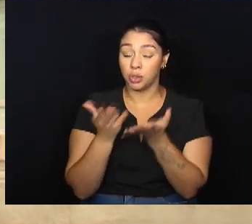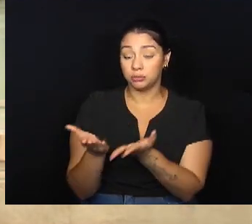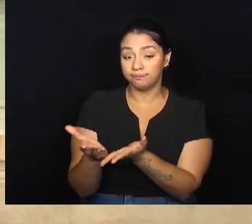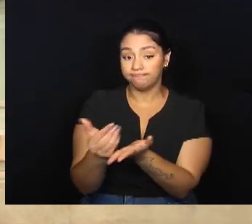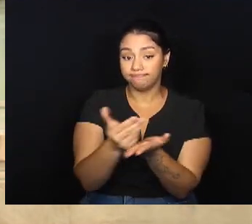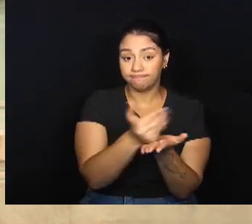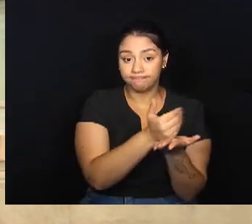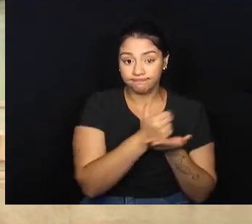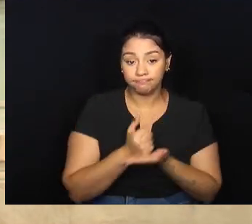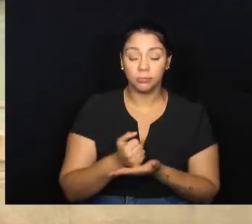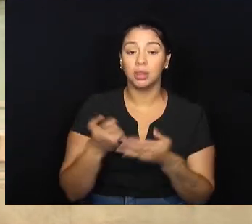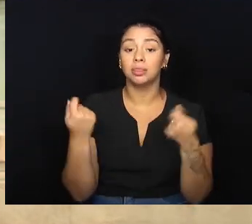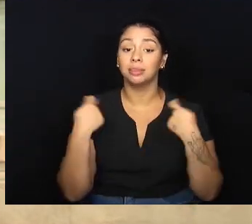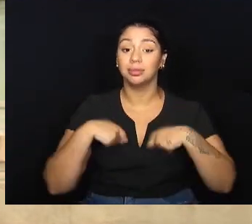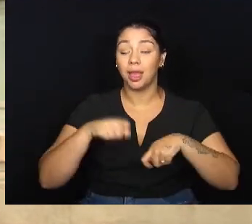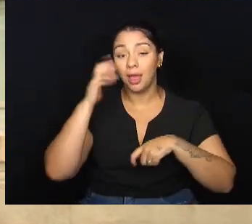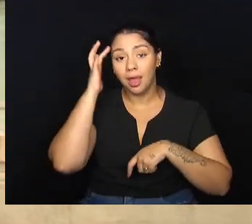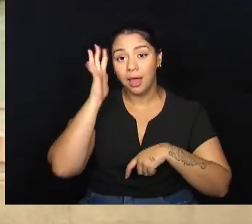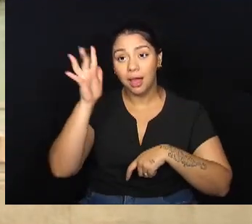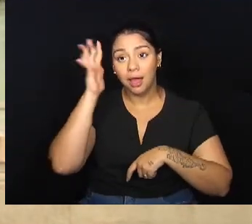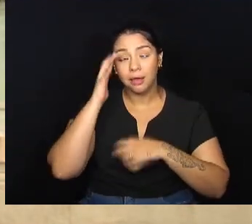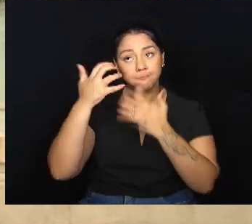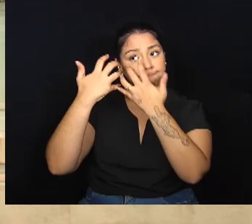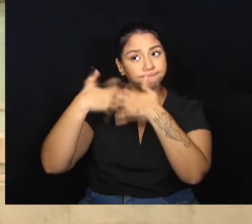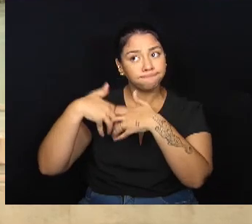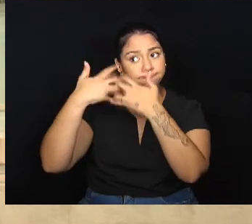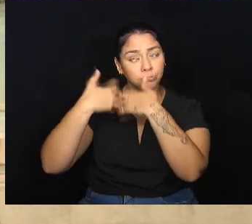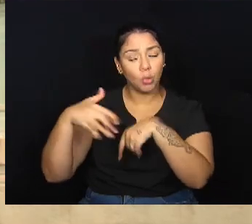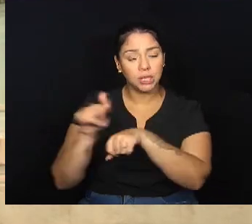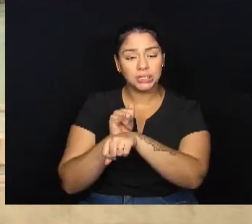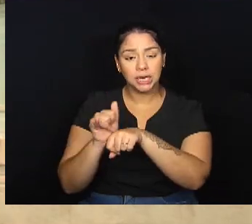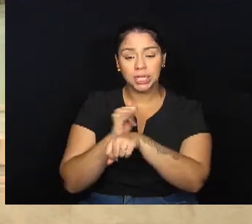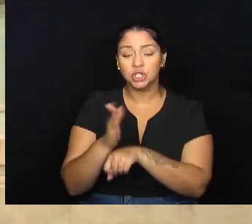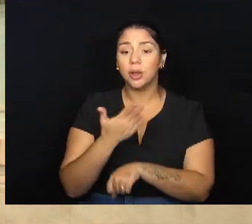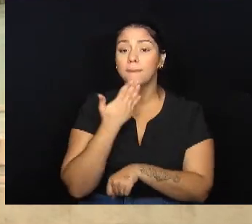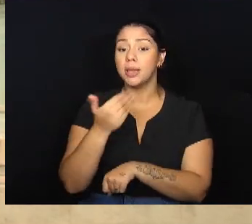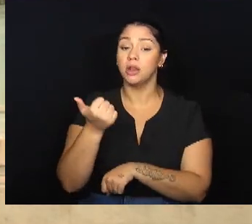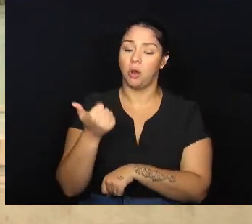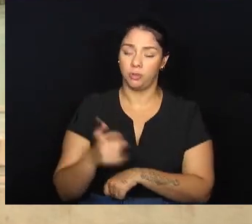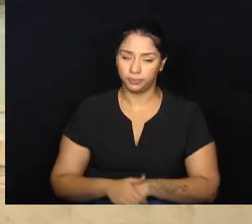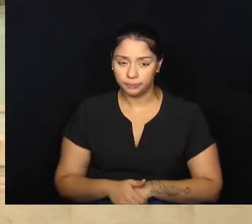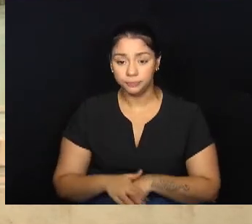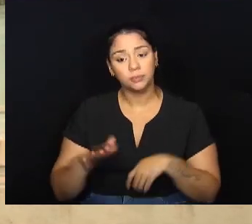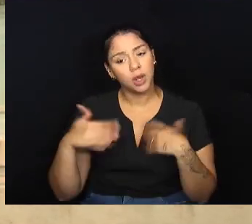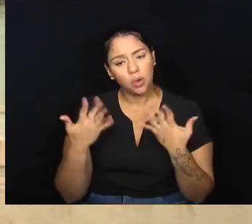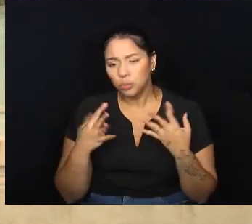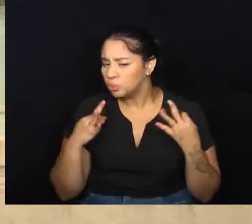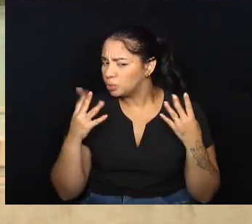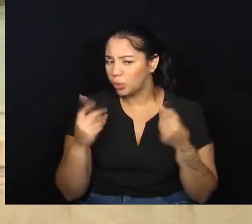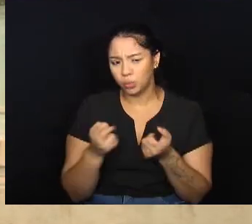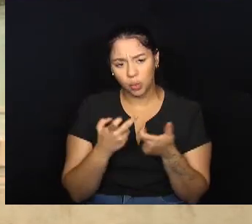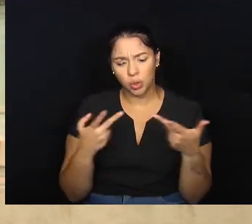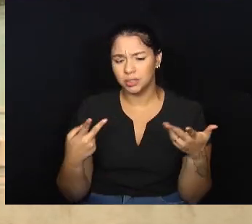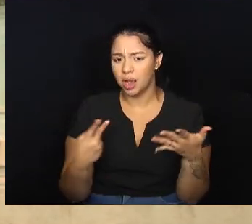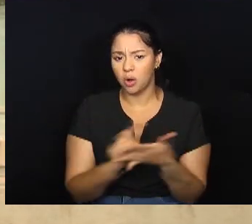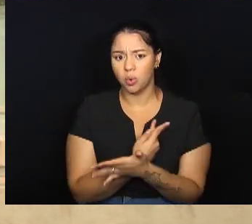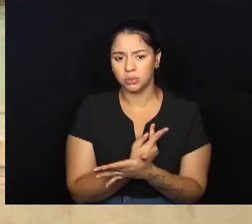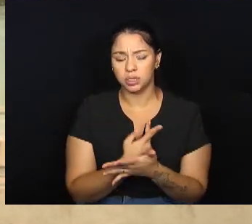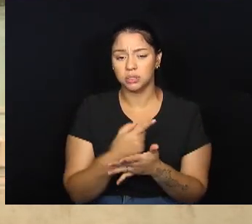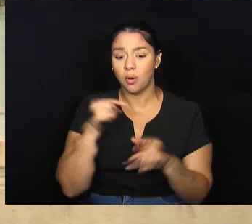de informações para que dessa forma possa se pensar em estratégias melhores. Por isso, todos os